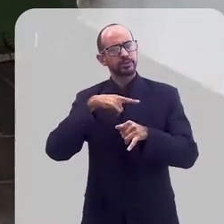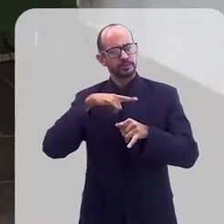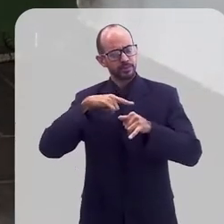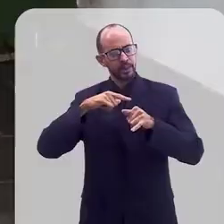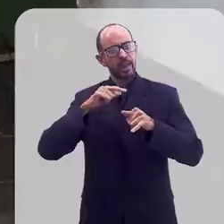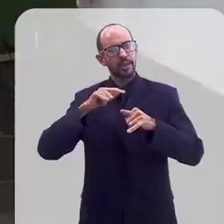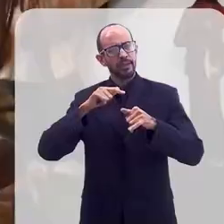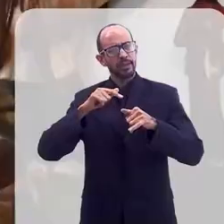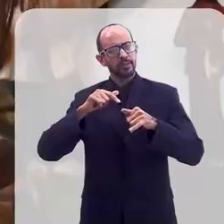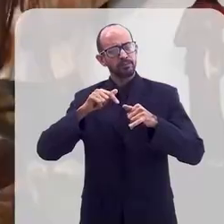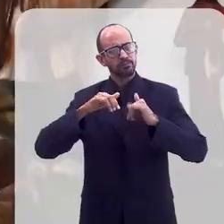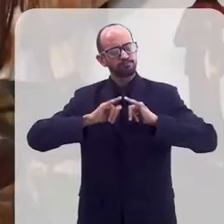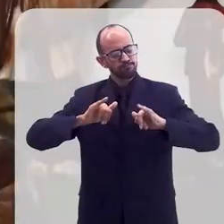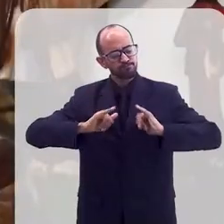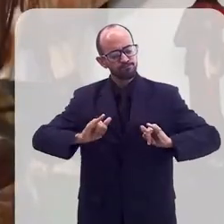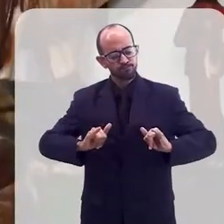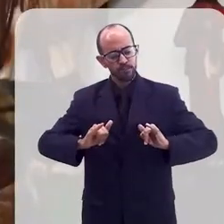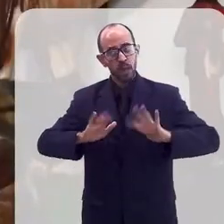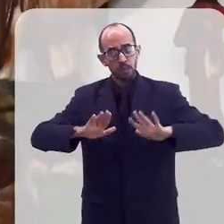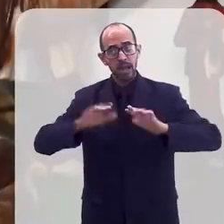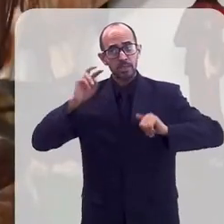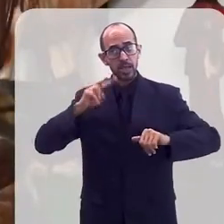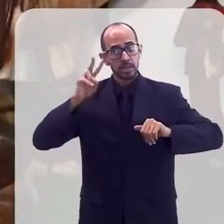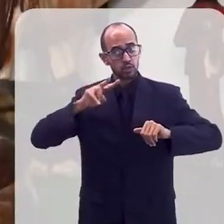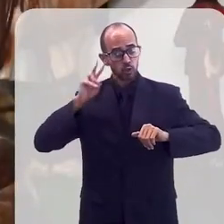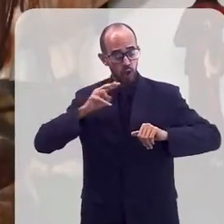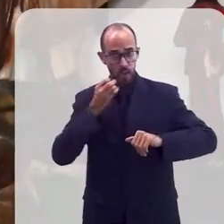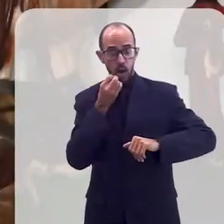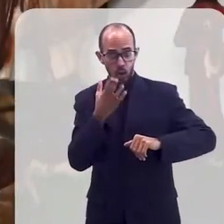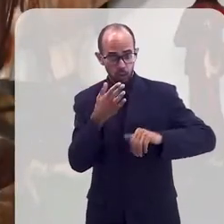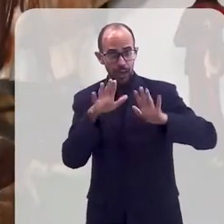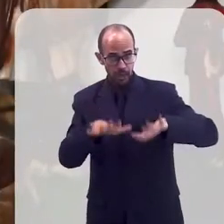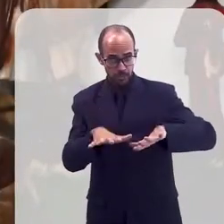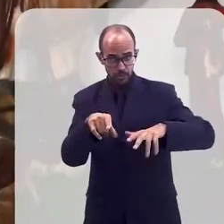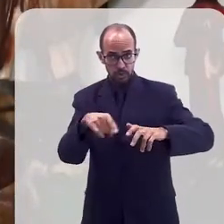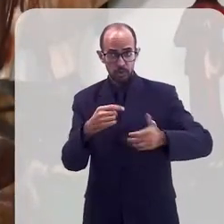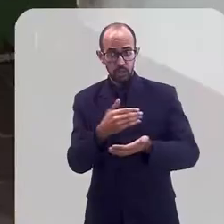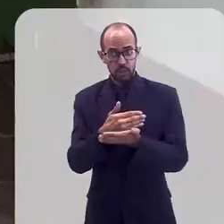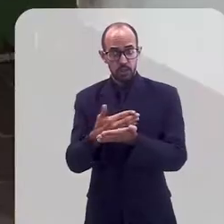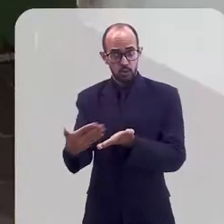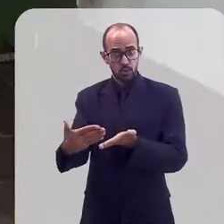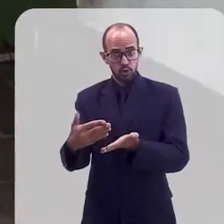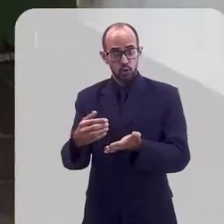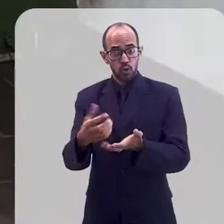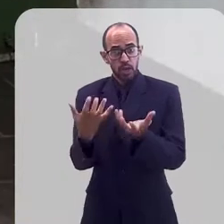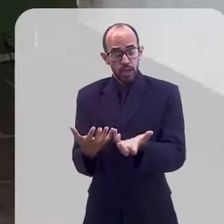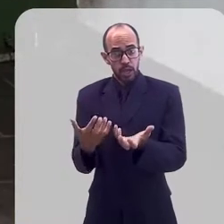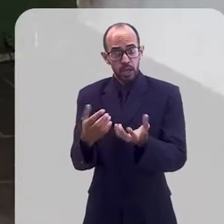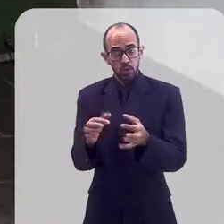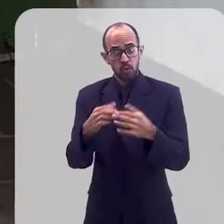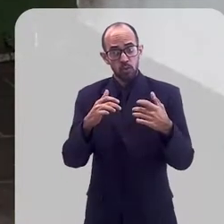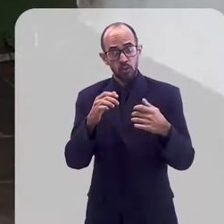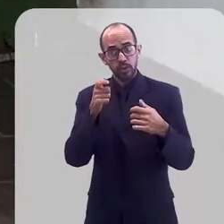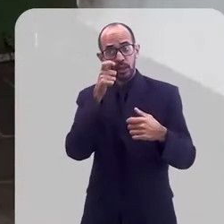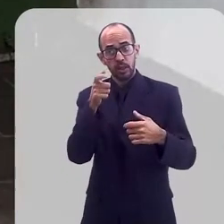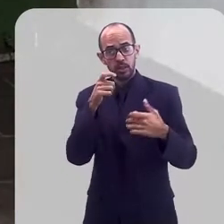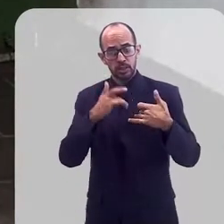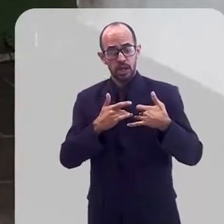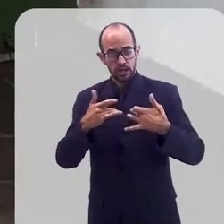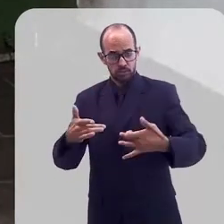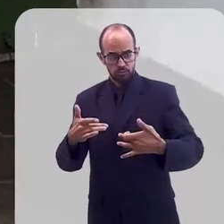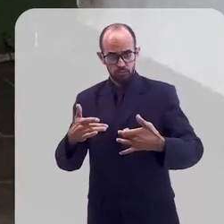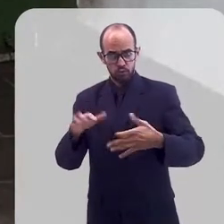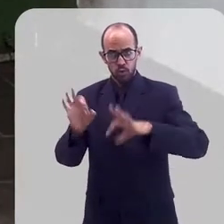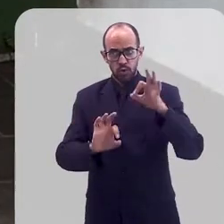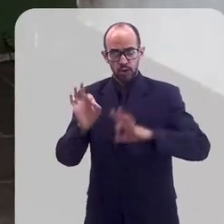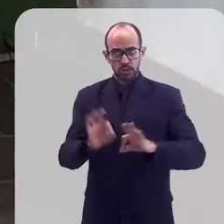a história conta é justamente isso. Exato. E nasceu com ele querendo fazer caridade. Exatamente. Organizando isso.